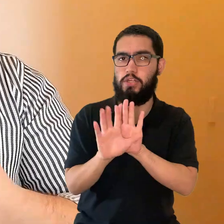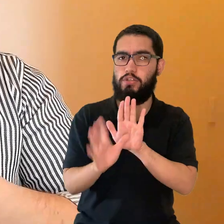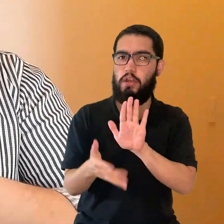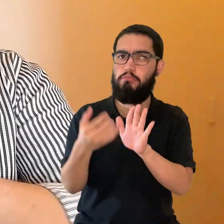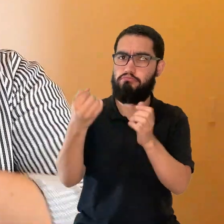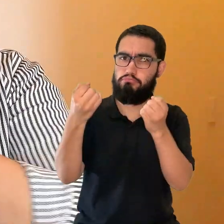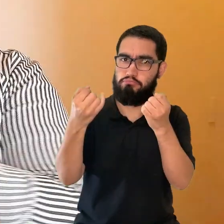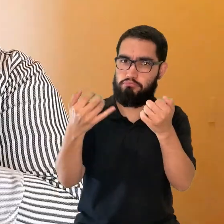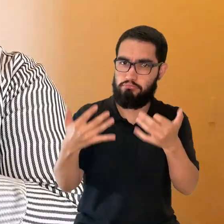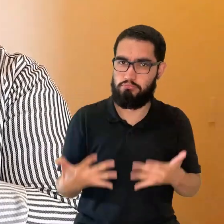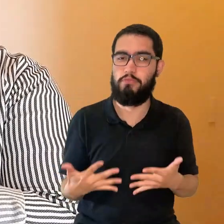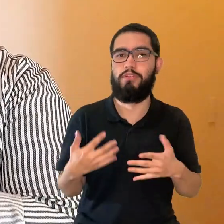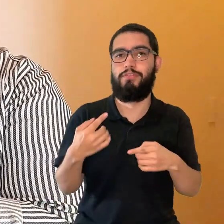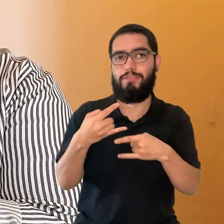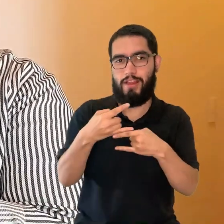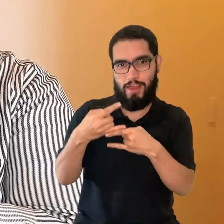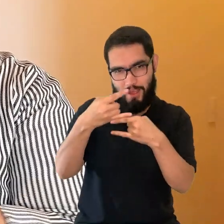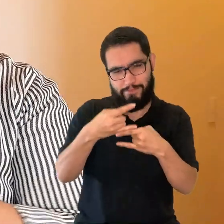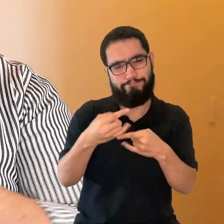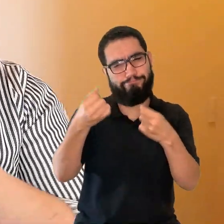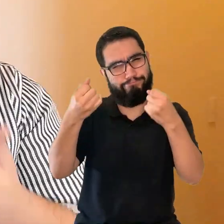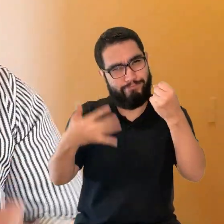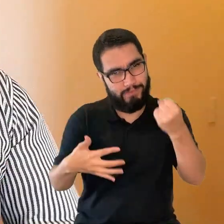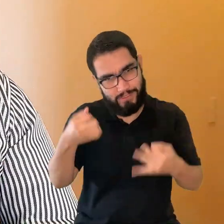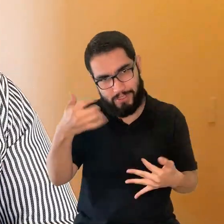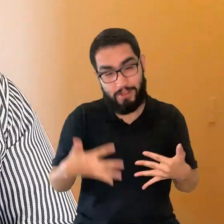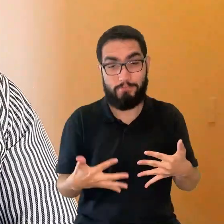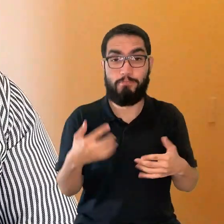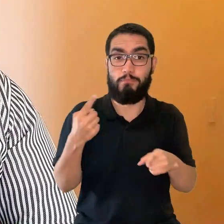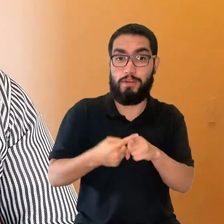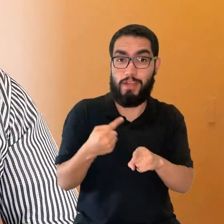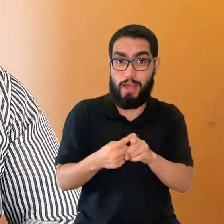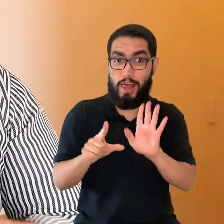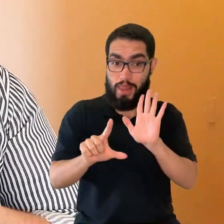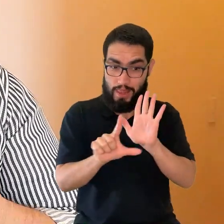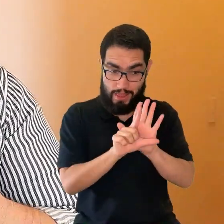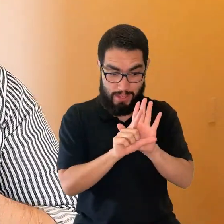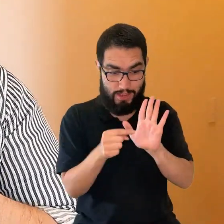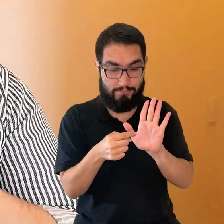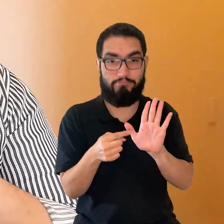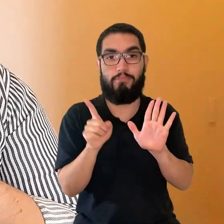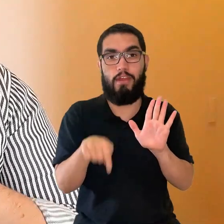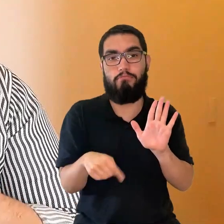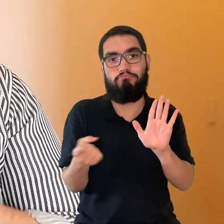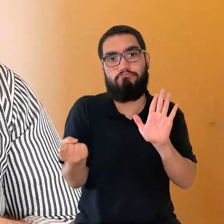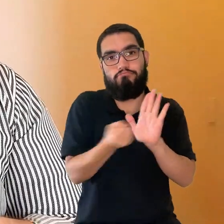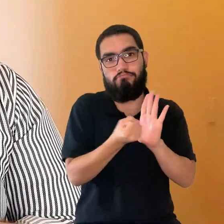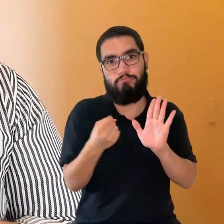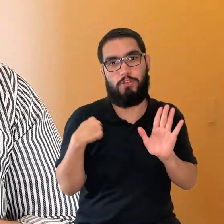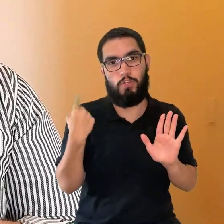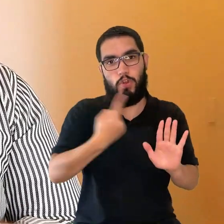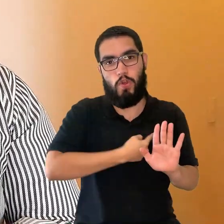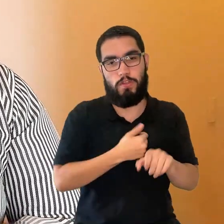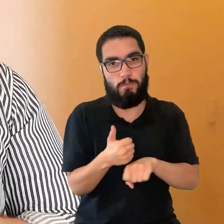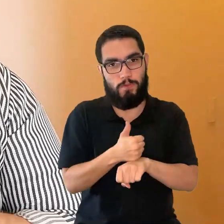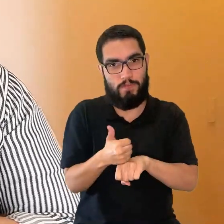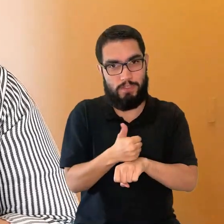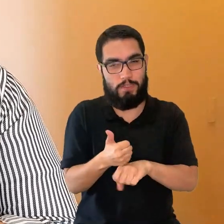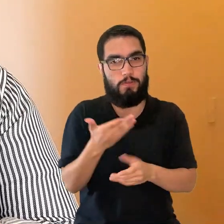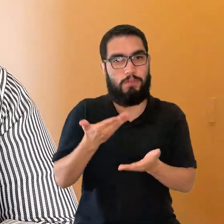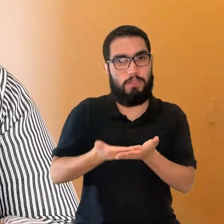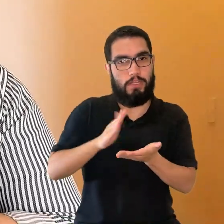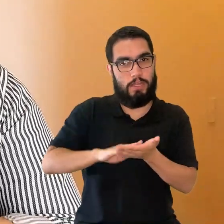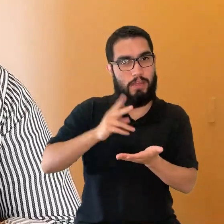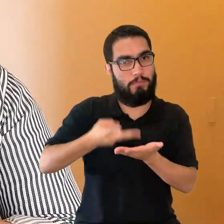assim como nós já destrinchamos, né, durante a live, mas é muito importante falar aqui que essa lei ela veio para reconhecer a nossa profissão